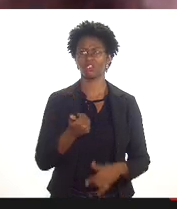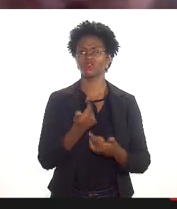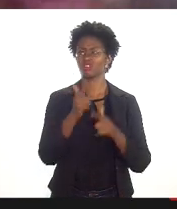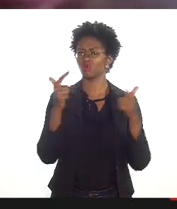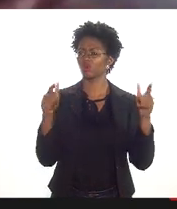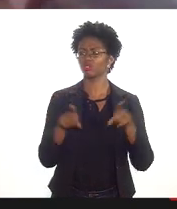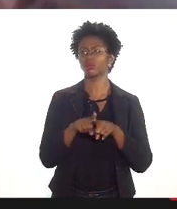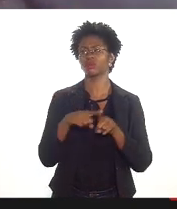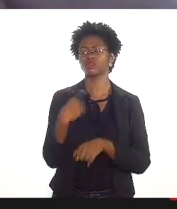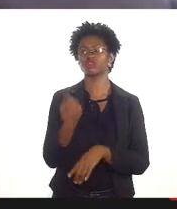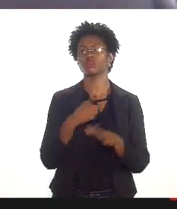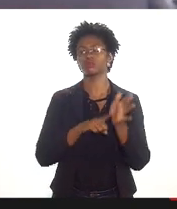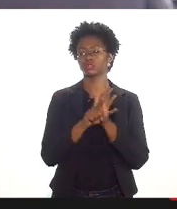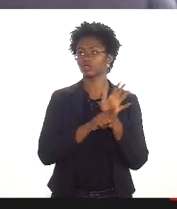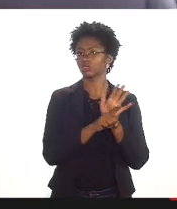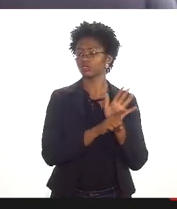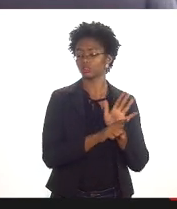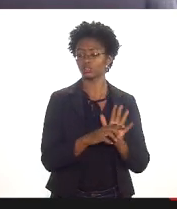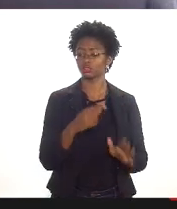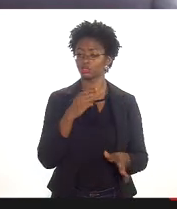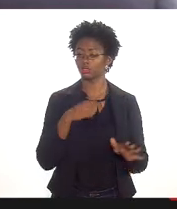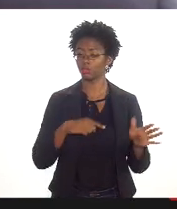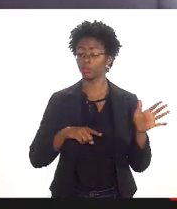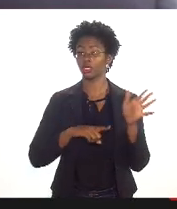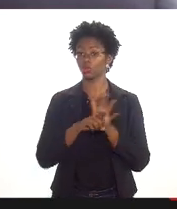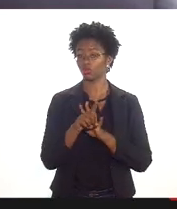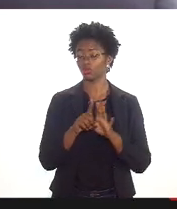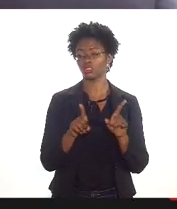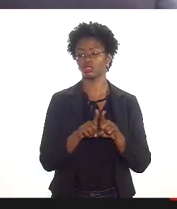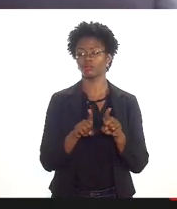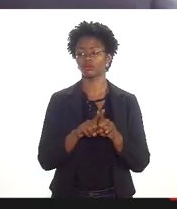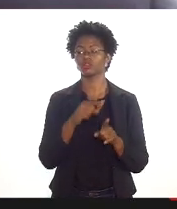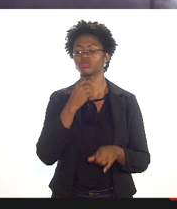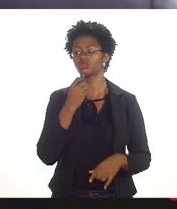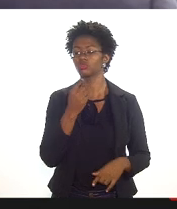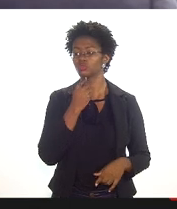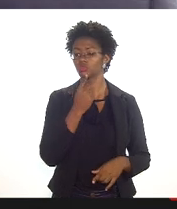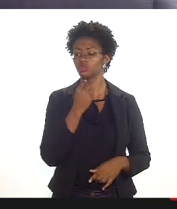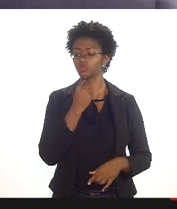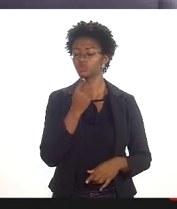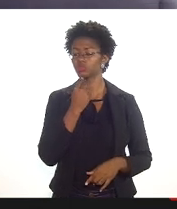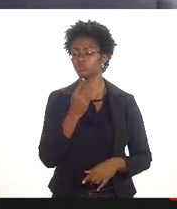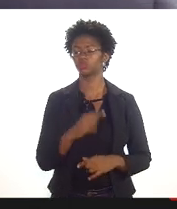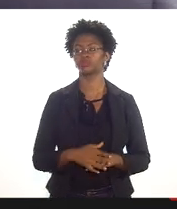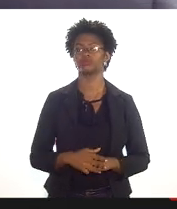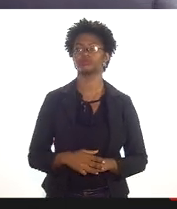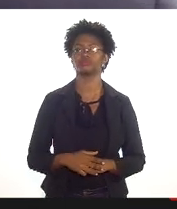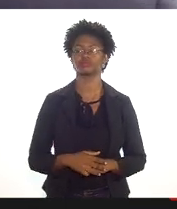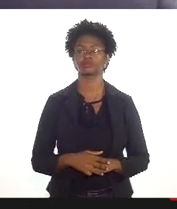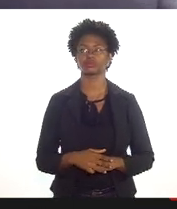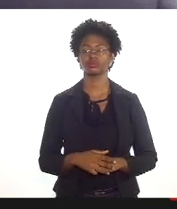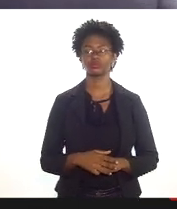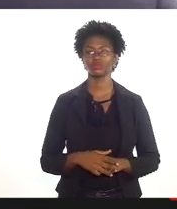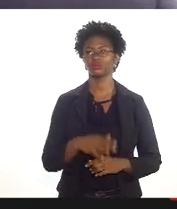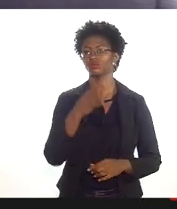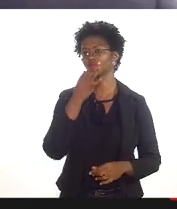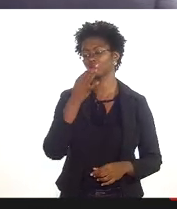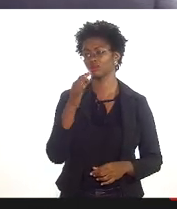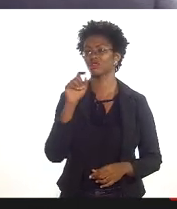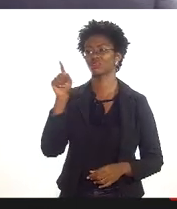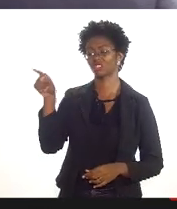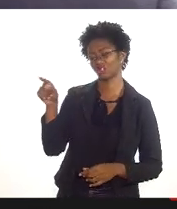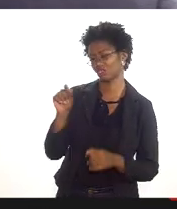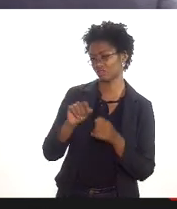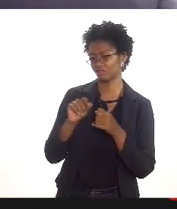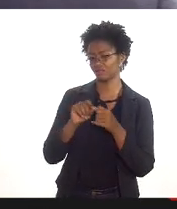apuração. Uma pergunta que eu fiquei em dúvida em relação a um comentário que ela